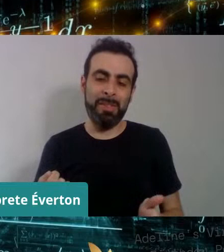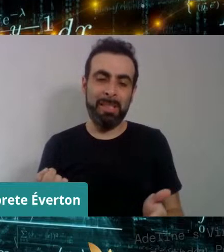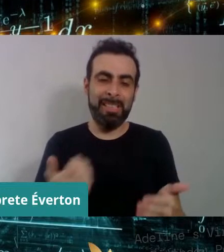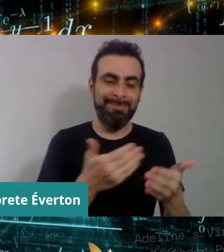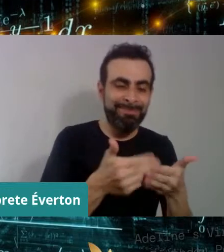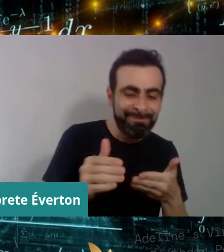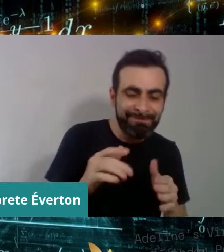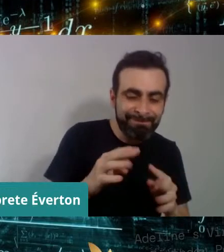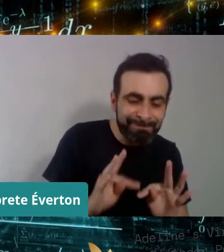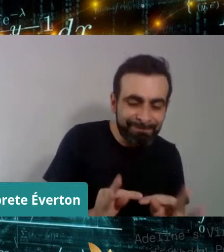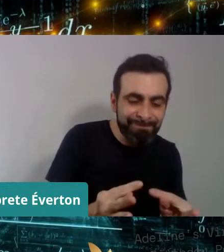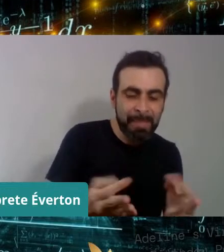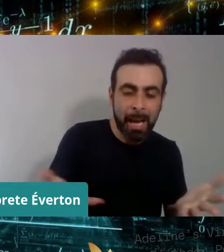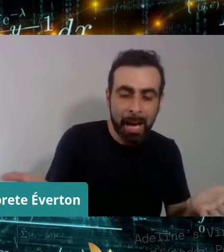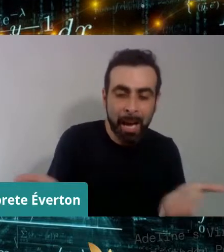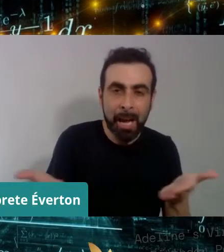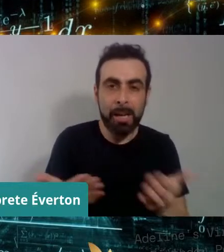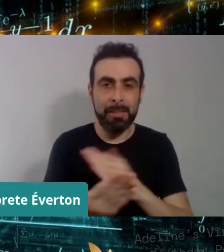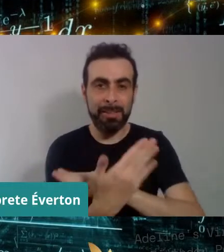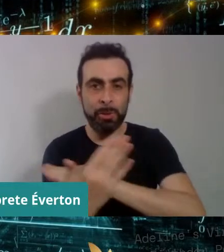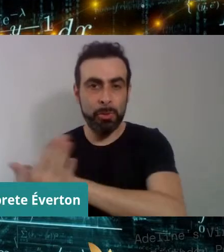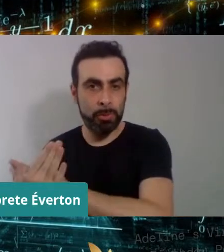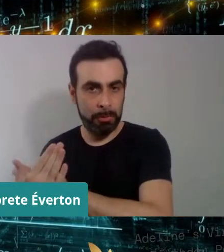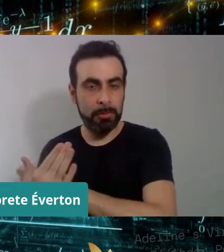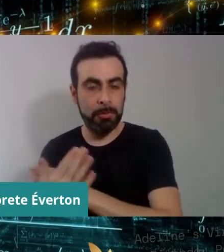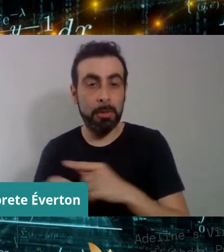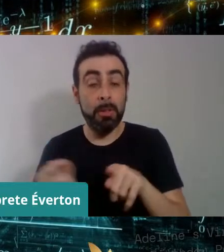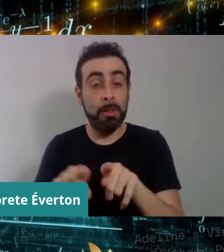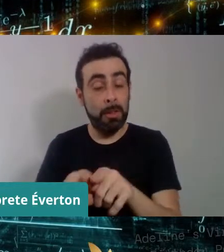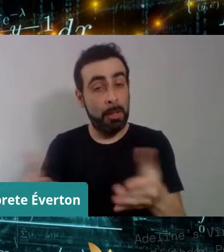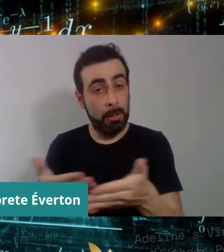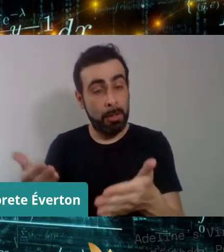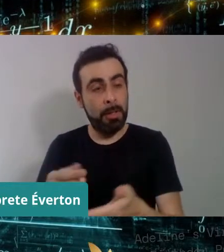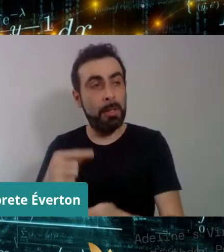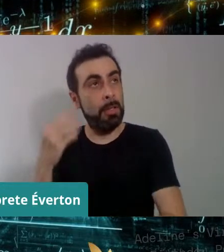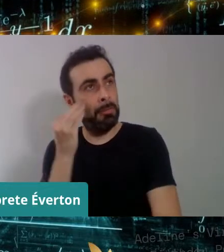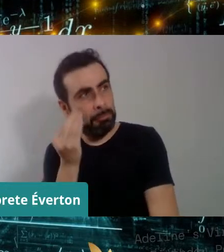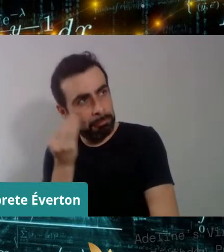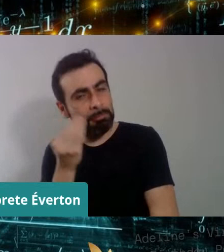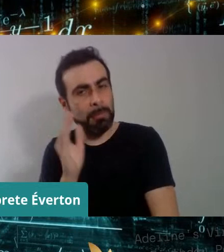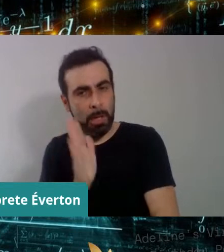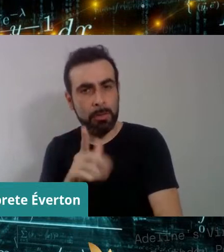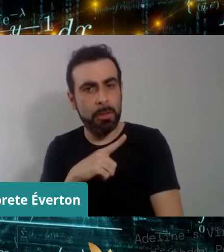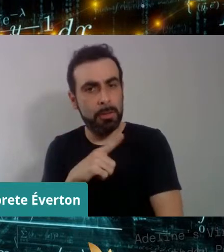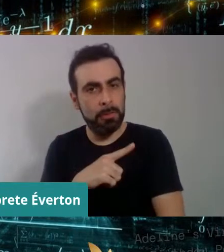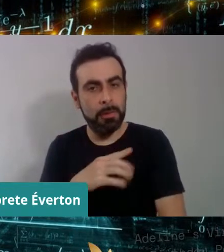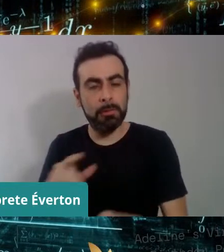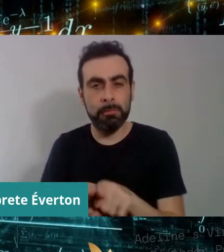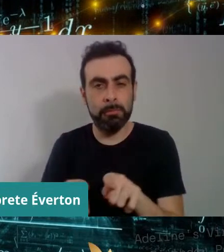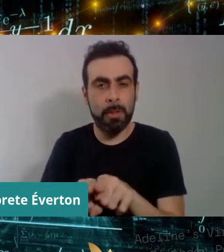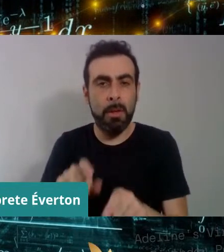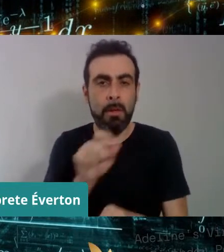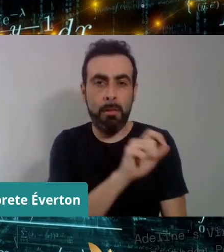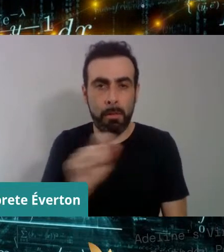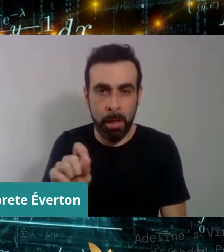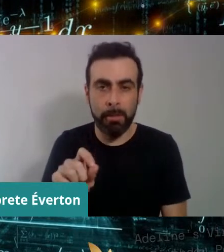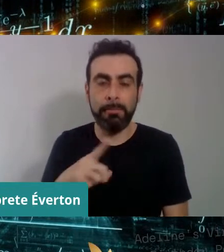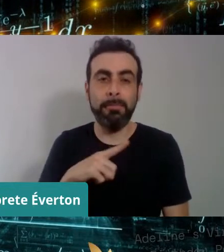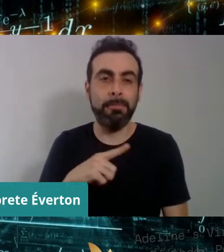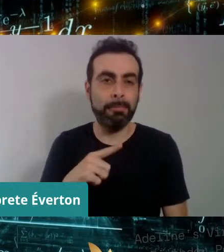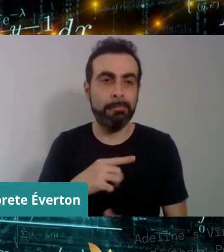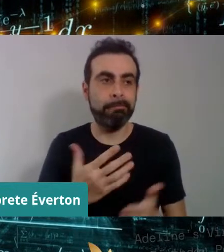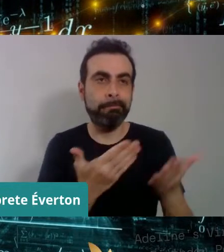que a tecnologia nos traz. Mais recentemente, eu tive a oportunidade de trabalhar com pesquisadores